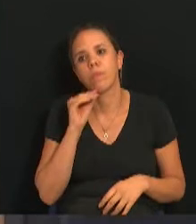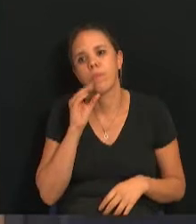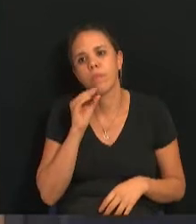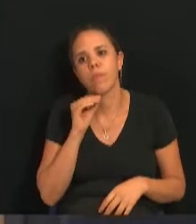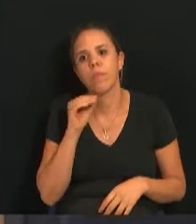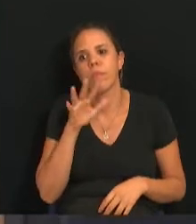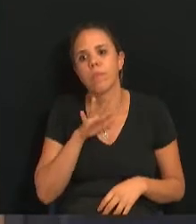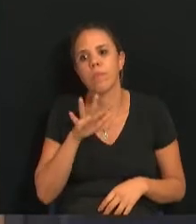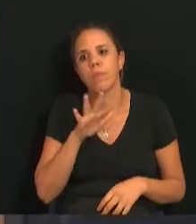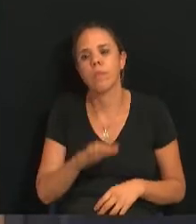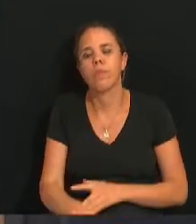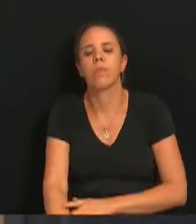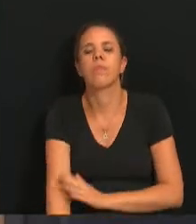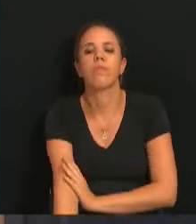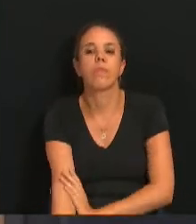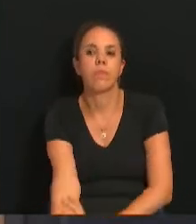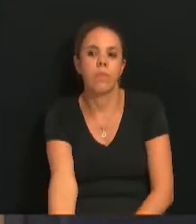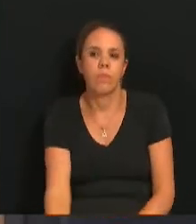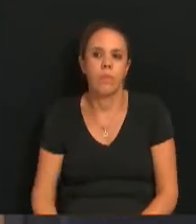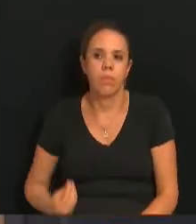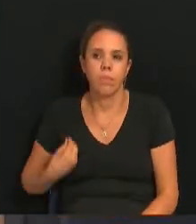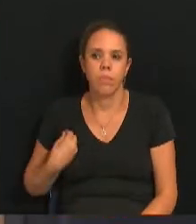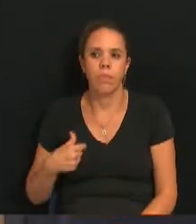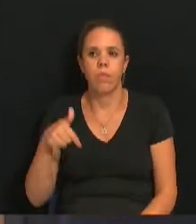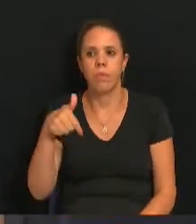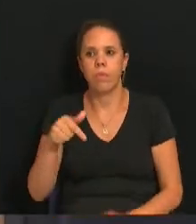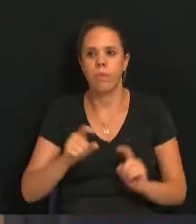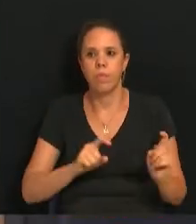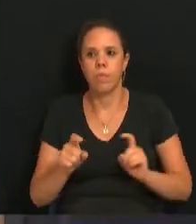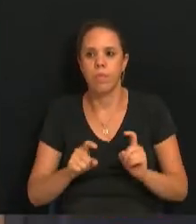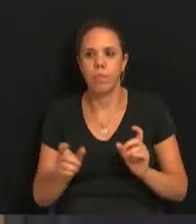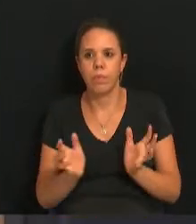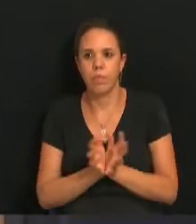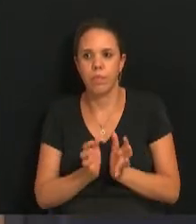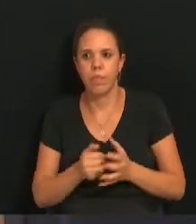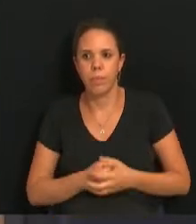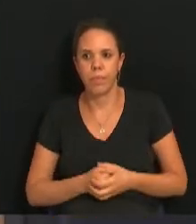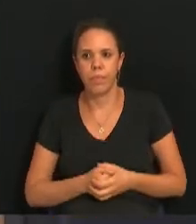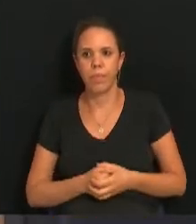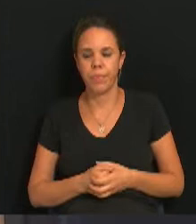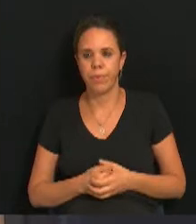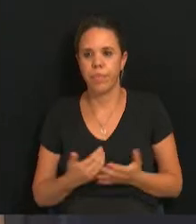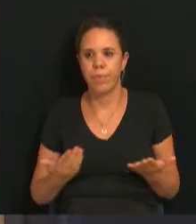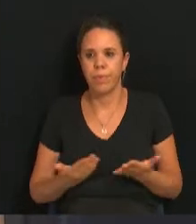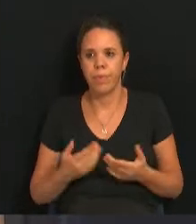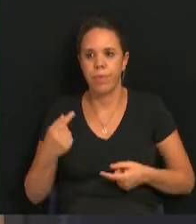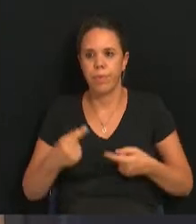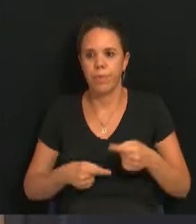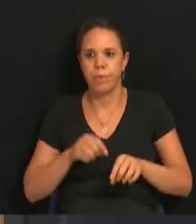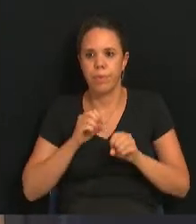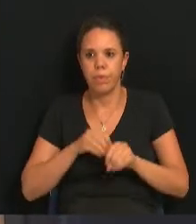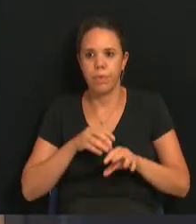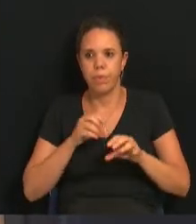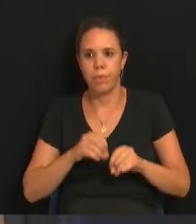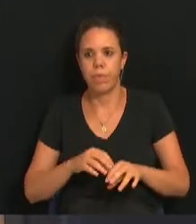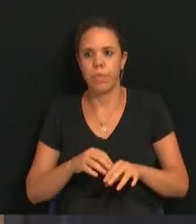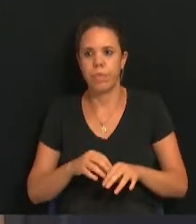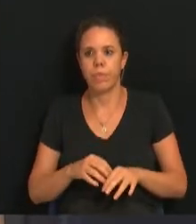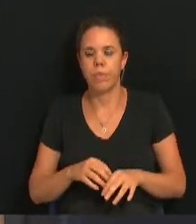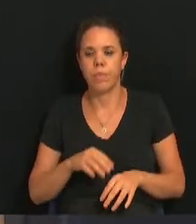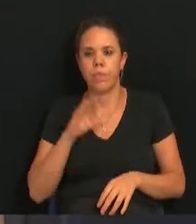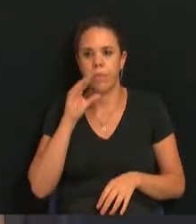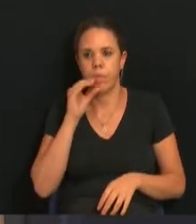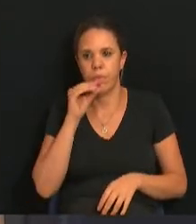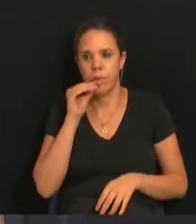públicos, e hoje nós estamos realizando a 7ª reunião dessa comissão. O tema de hoje é a política educacional e o funcionalismo